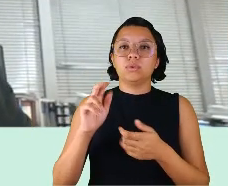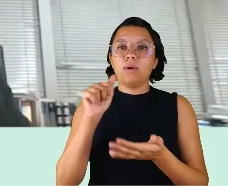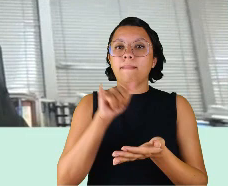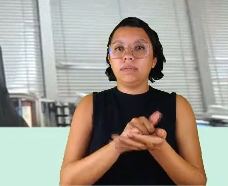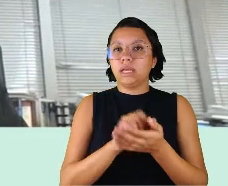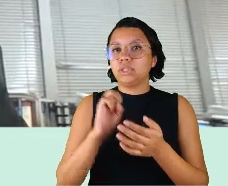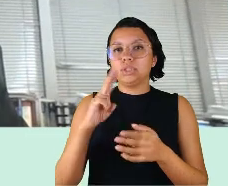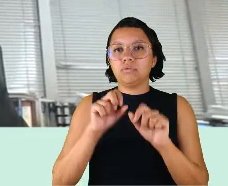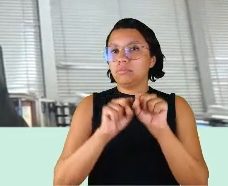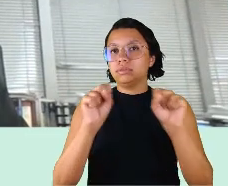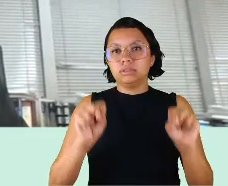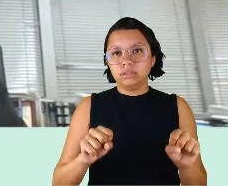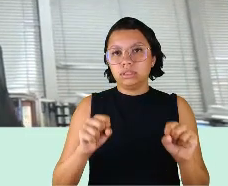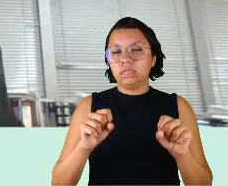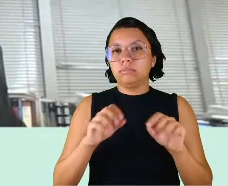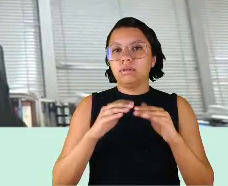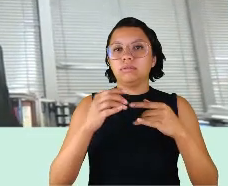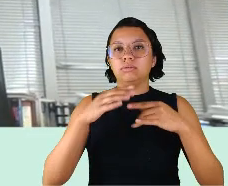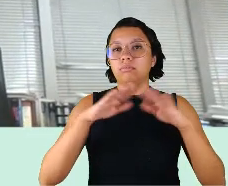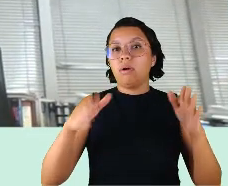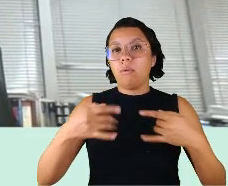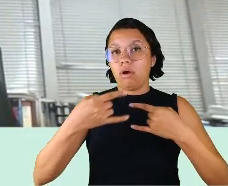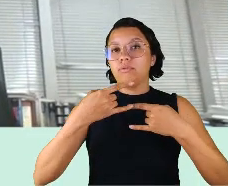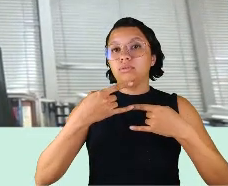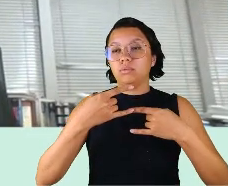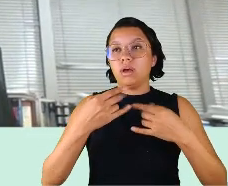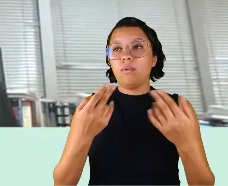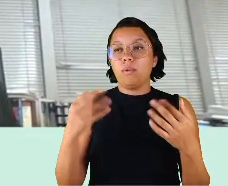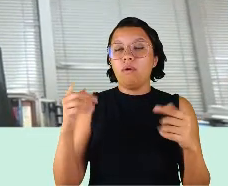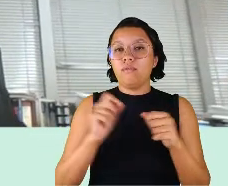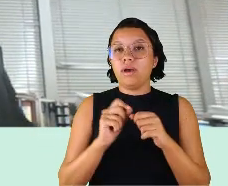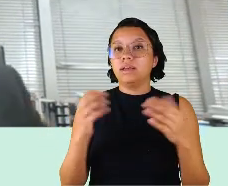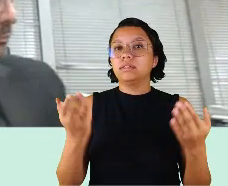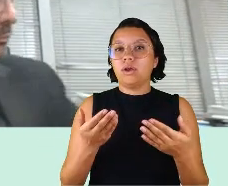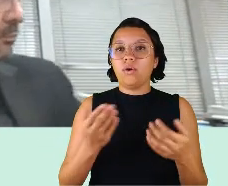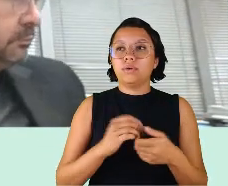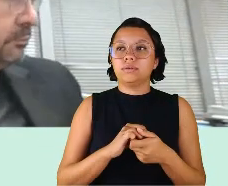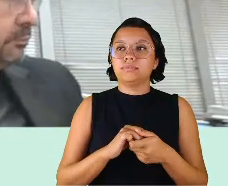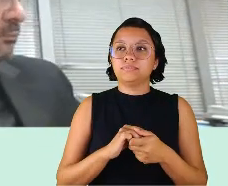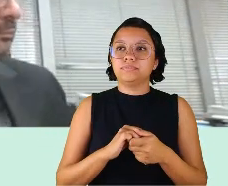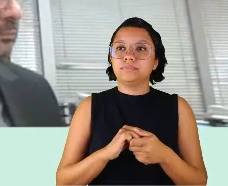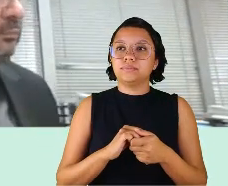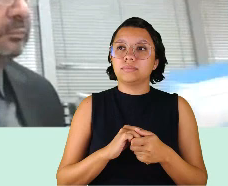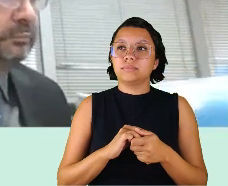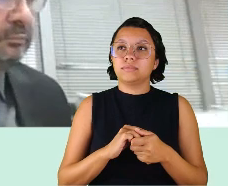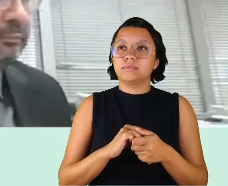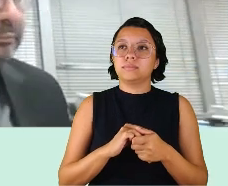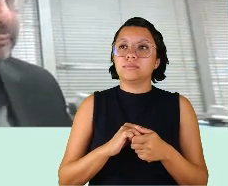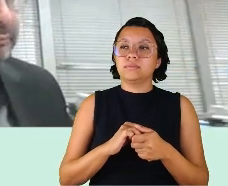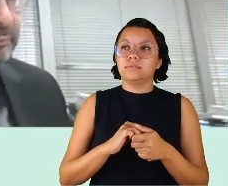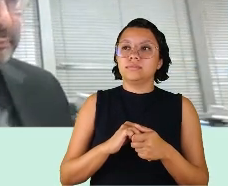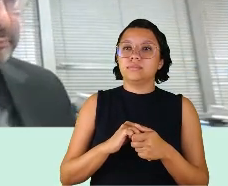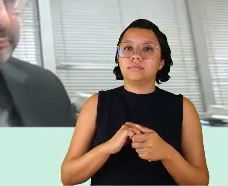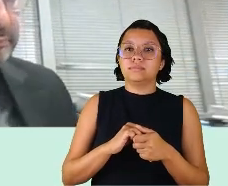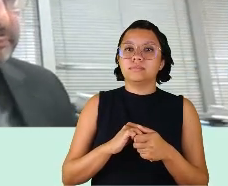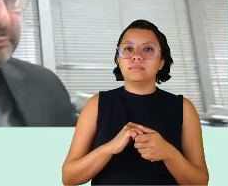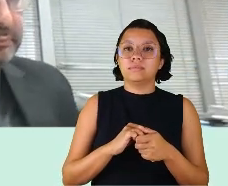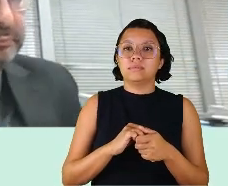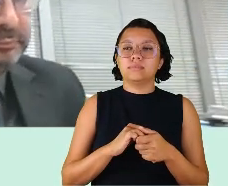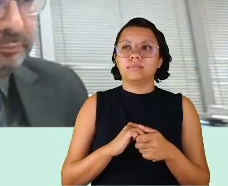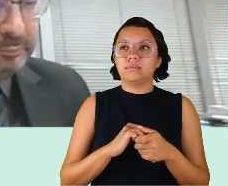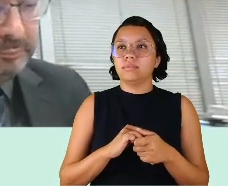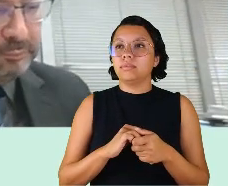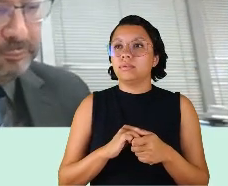sistema do balcão virtual, como faz agora, né? Então, é a cooperação, né, entre os